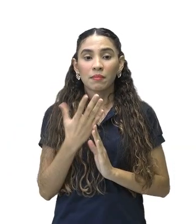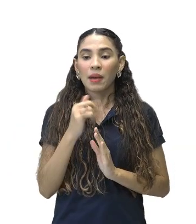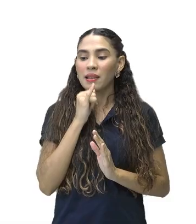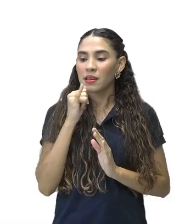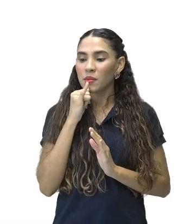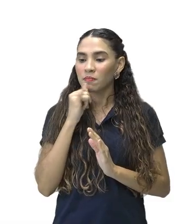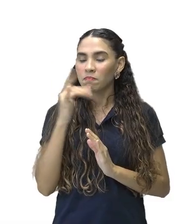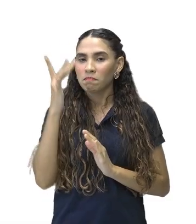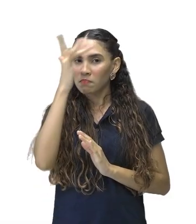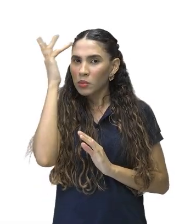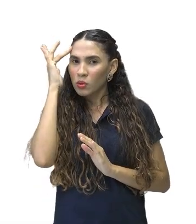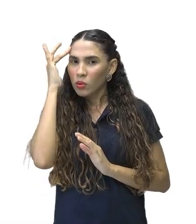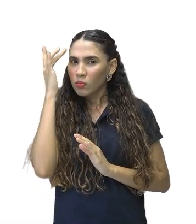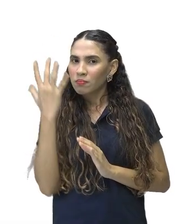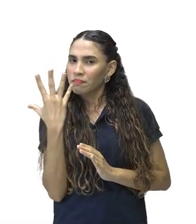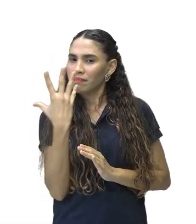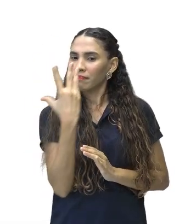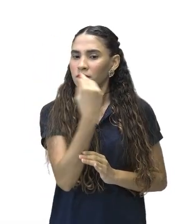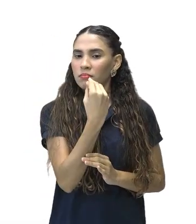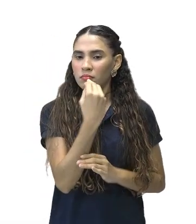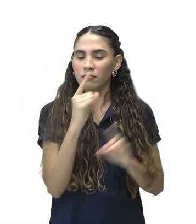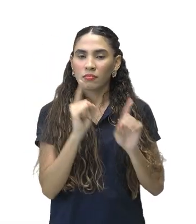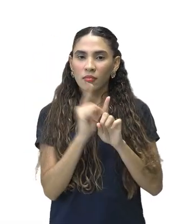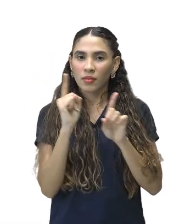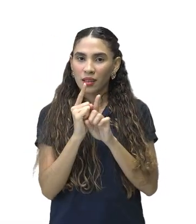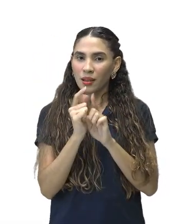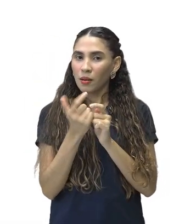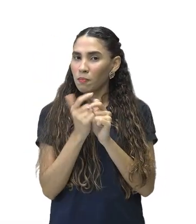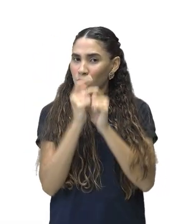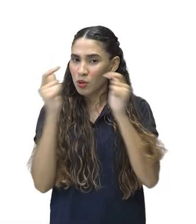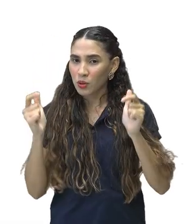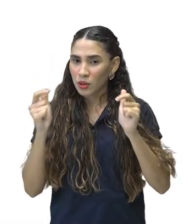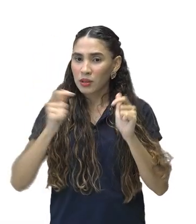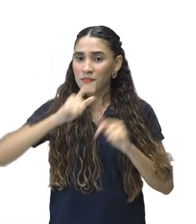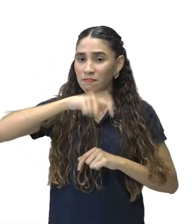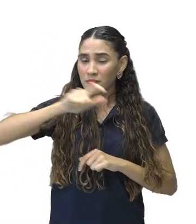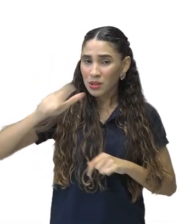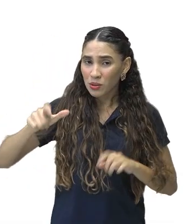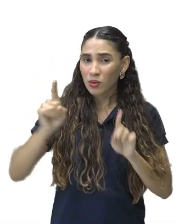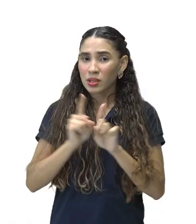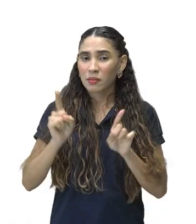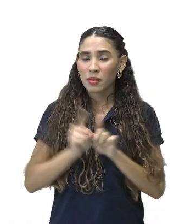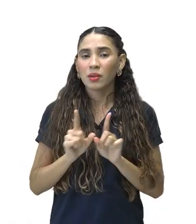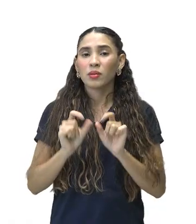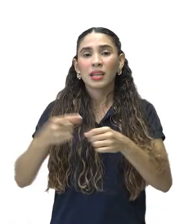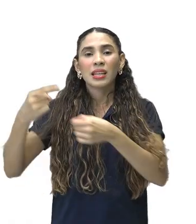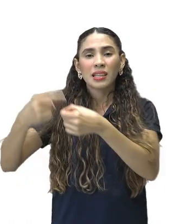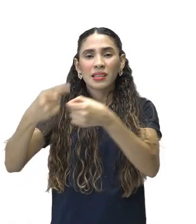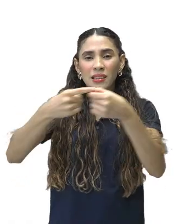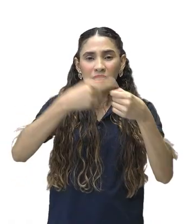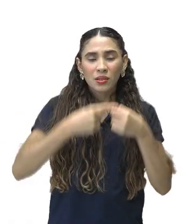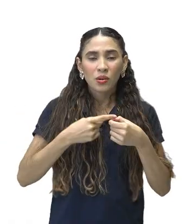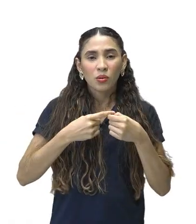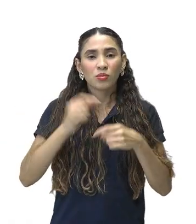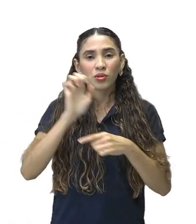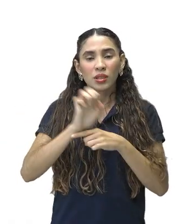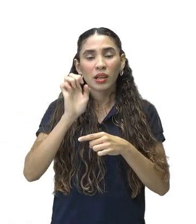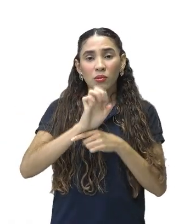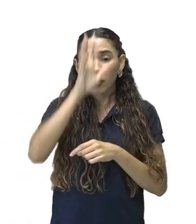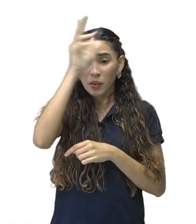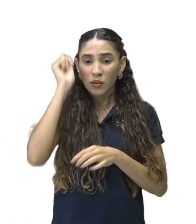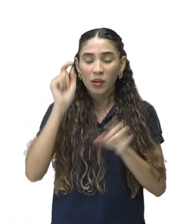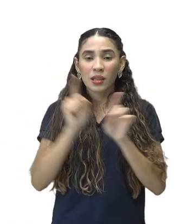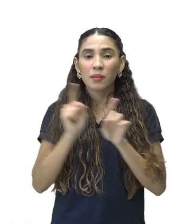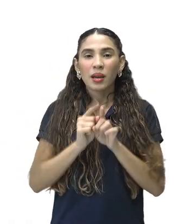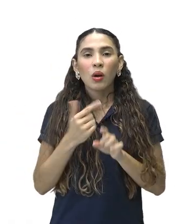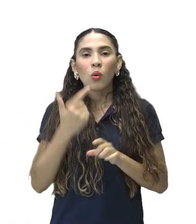atraiu, sim, a verdade é essa, atraiu um grande número de pessoas do interior do estado do Amazonas,